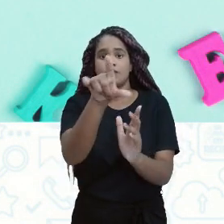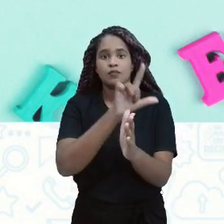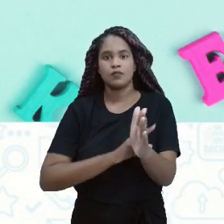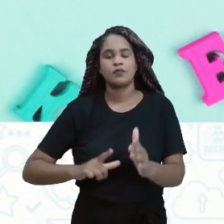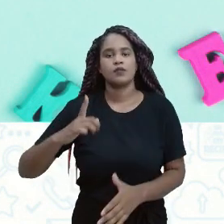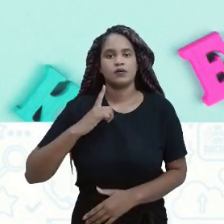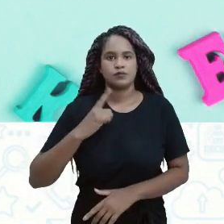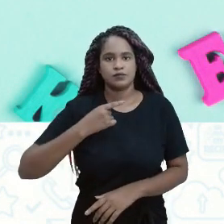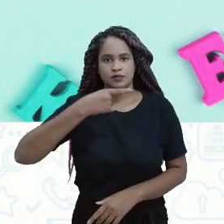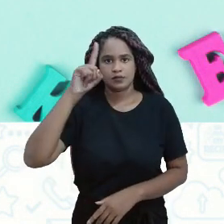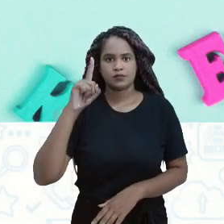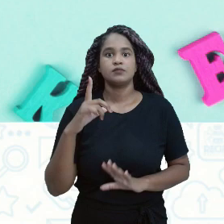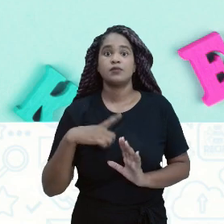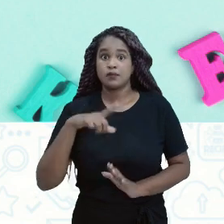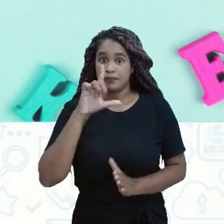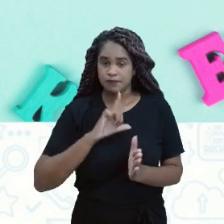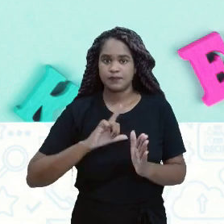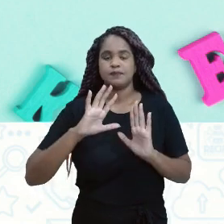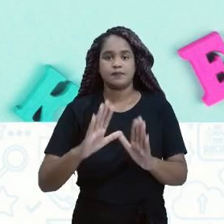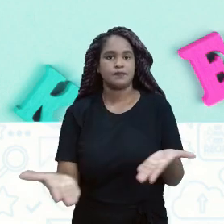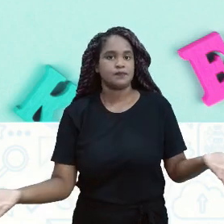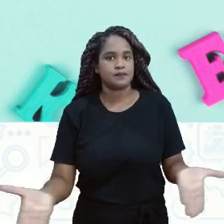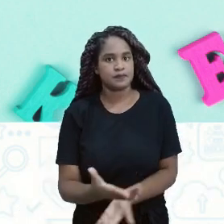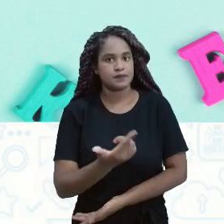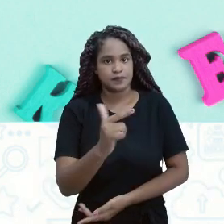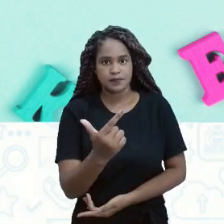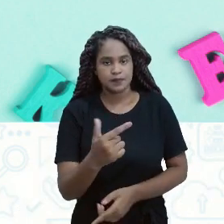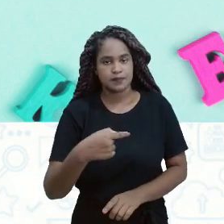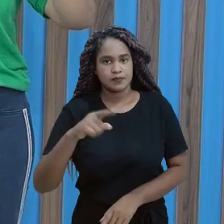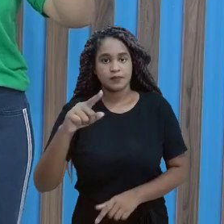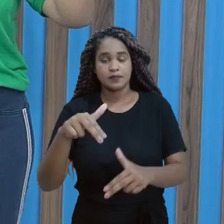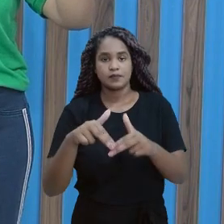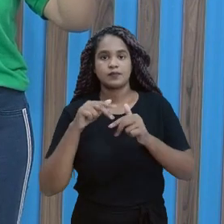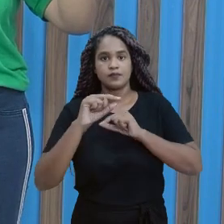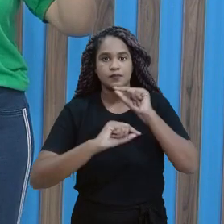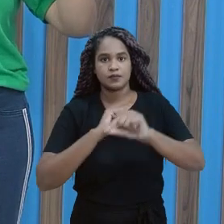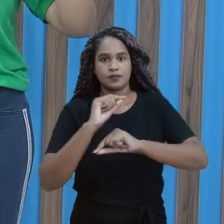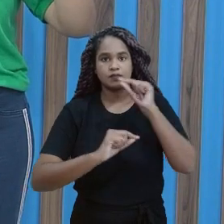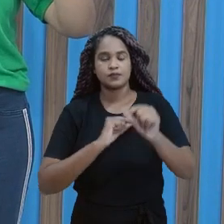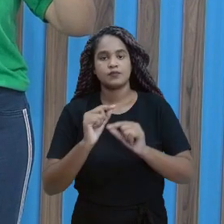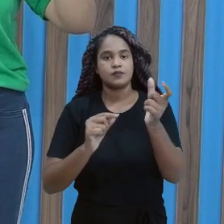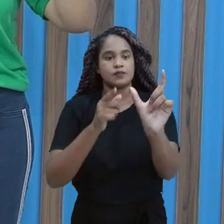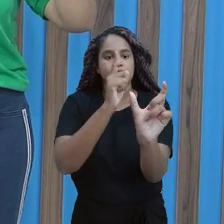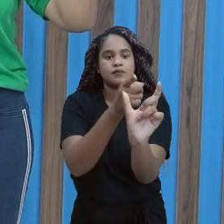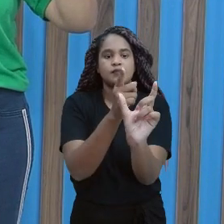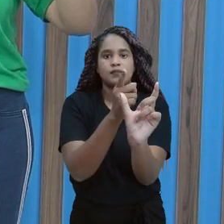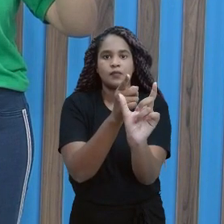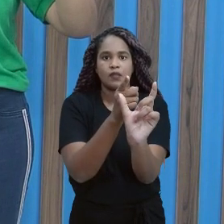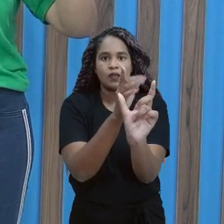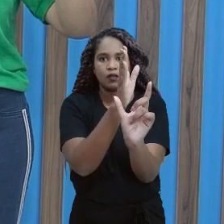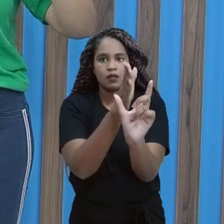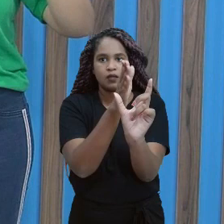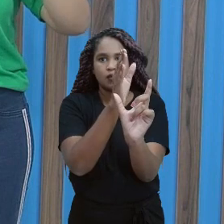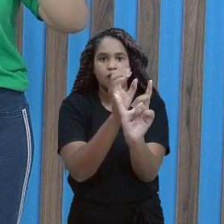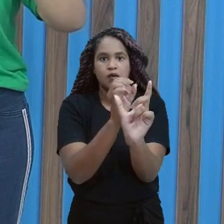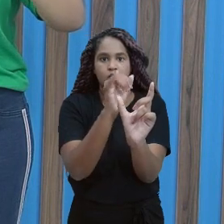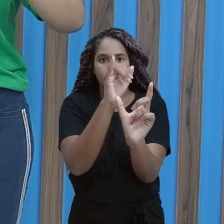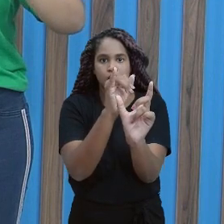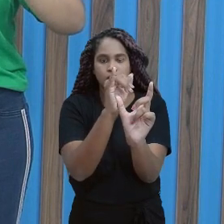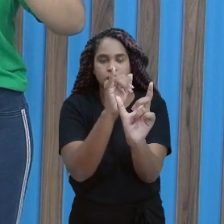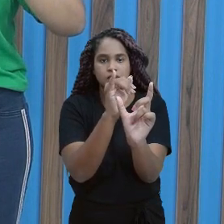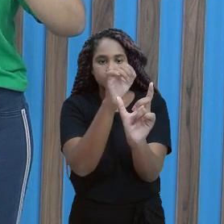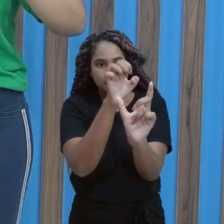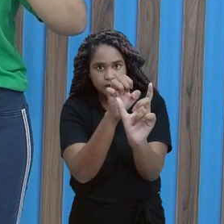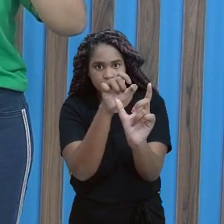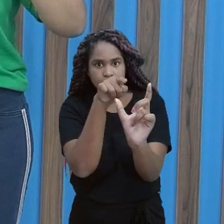acento, porque eram paroxítonas, e agora elas deixam de possuir, justamente por ter esse ditongo aí entre o oi aberto e o